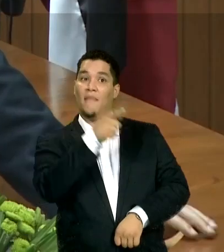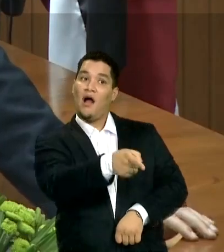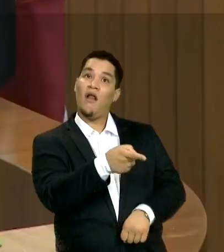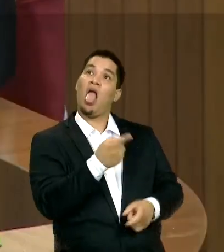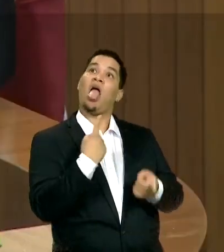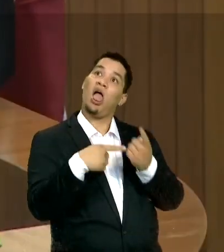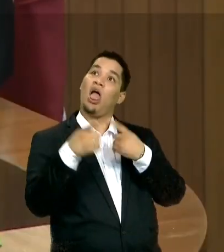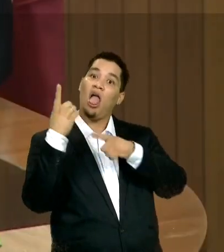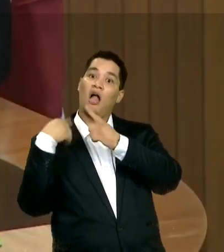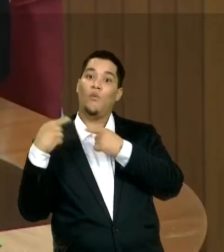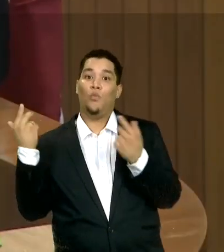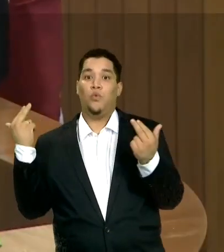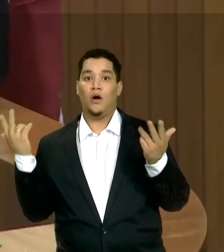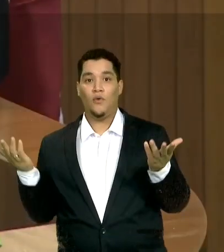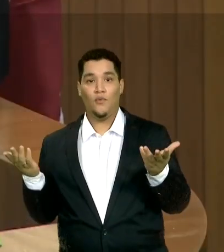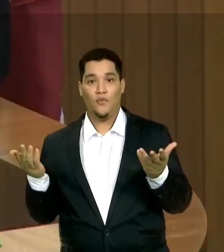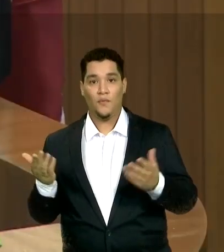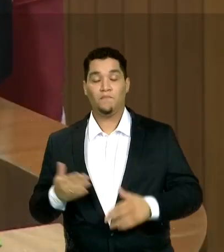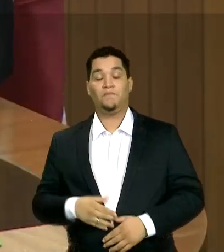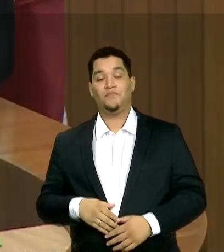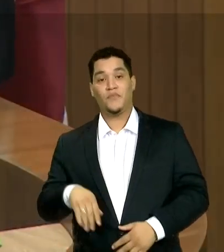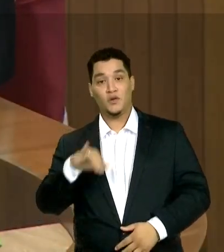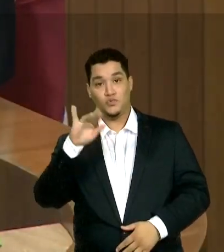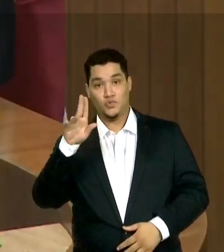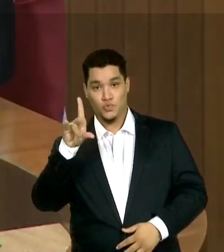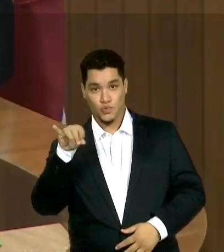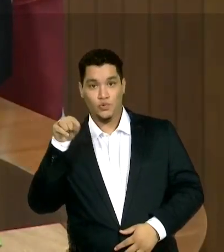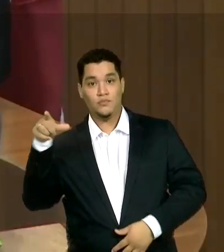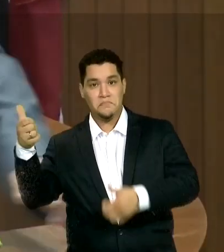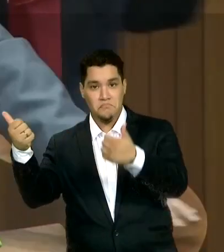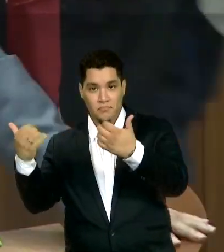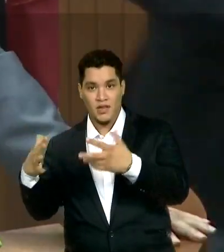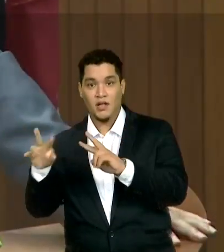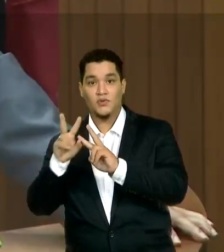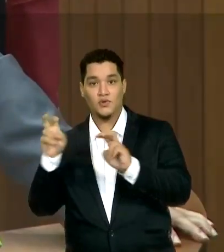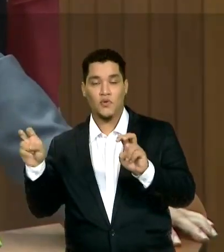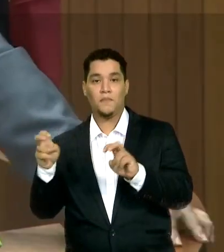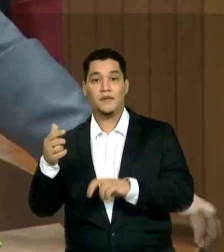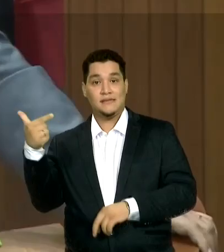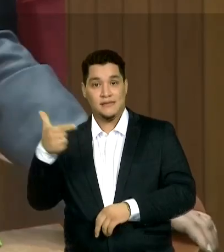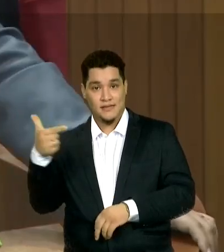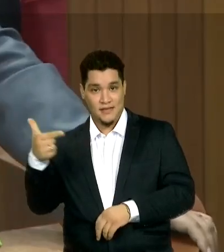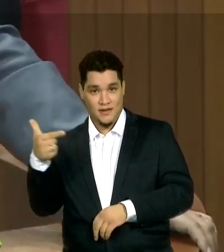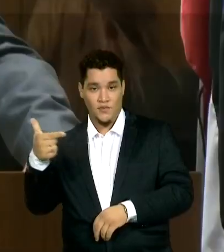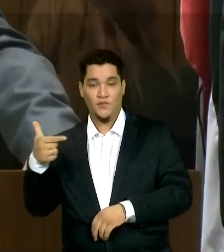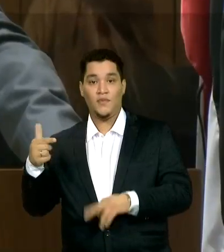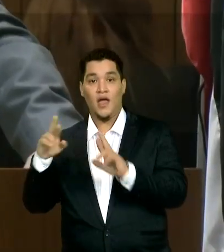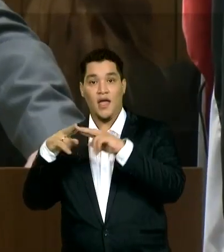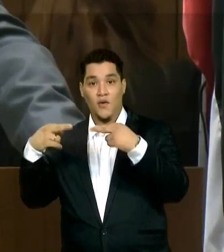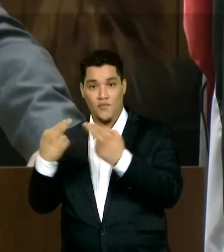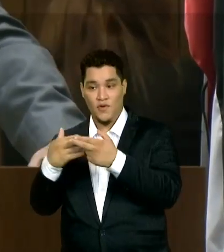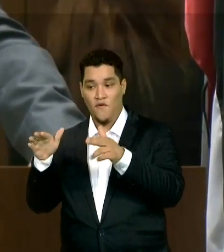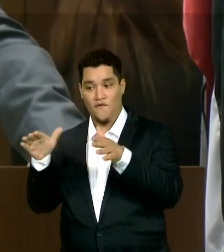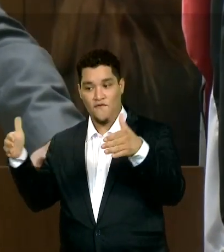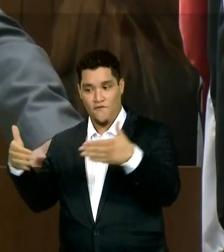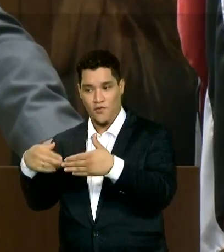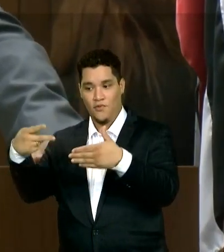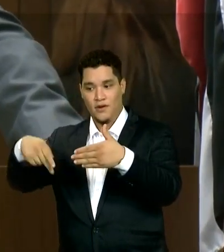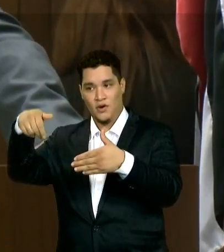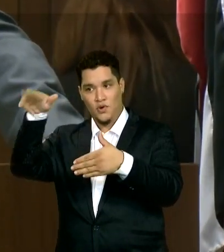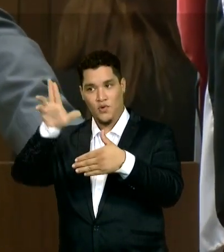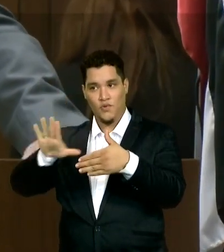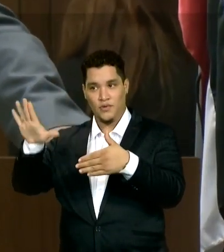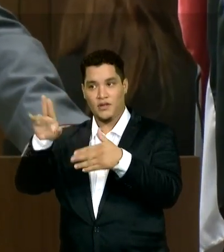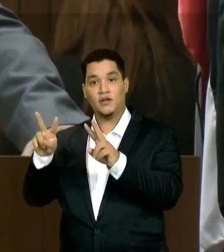Congresso Nacional. O deputado Júlio Mendonça destacou a realização da 22ª reunião do Fórum Nordeste da Agricultura Familiar